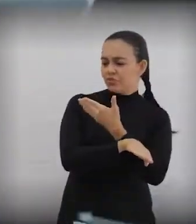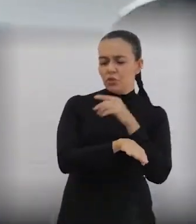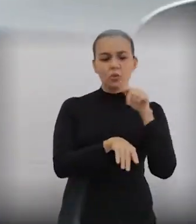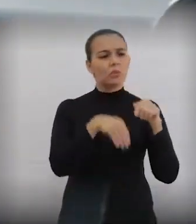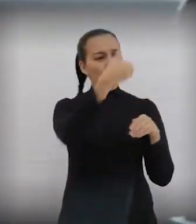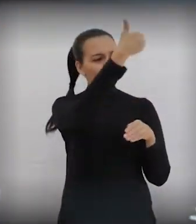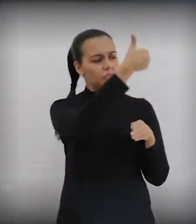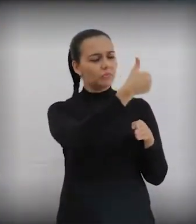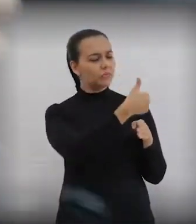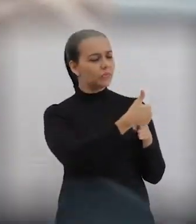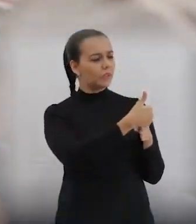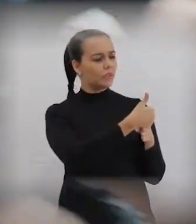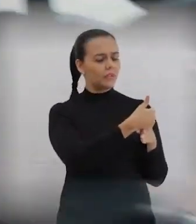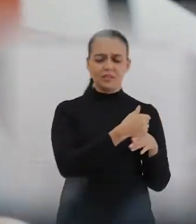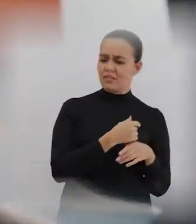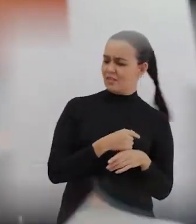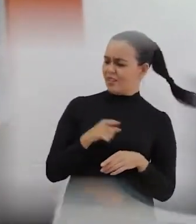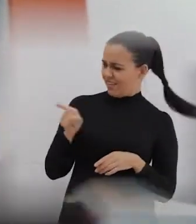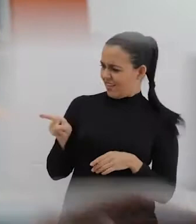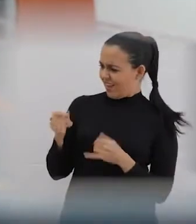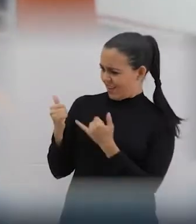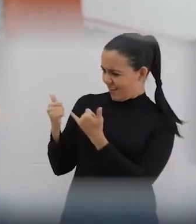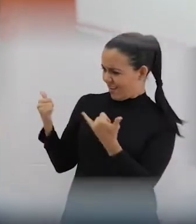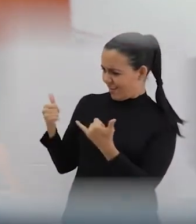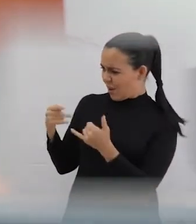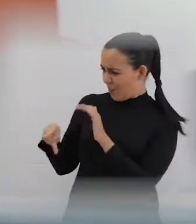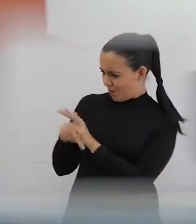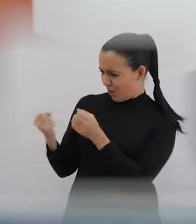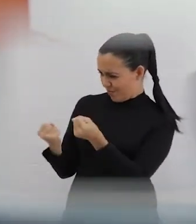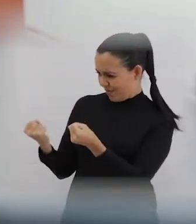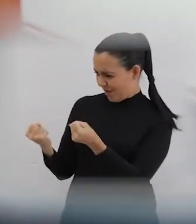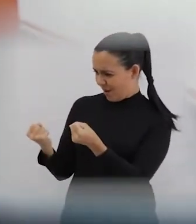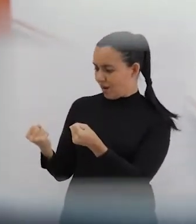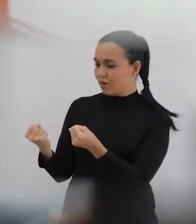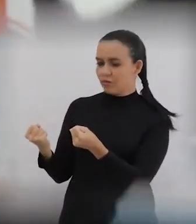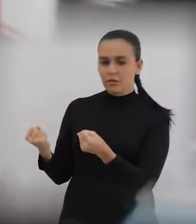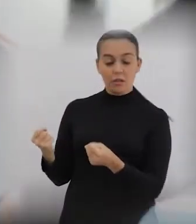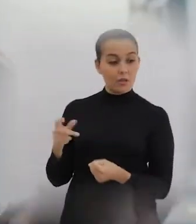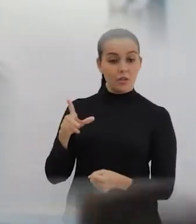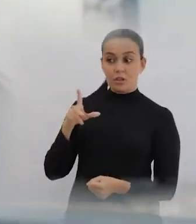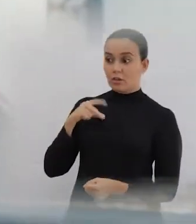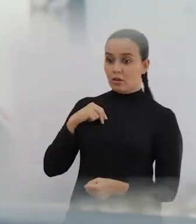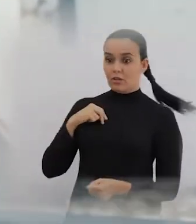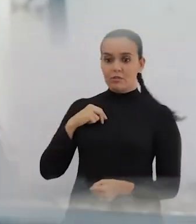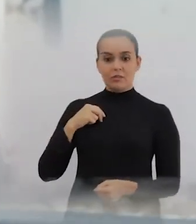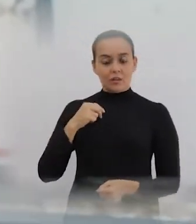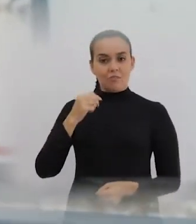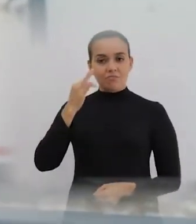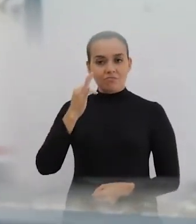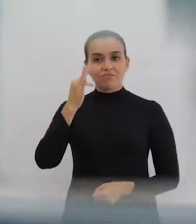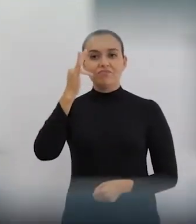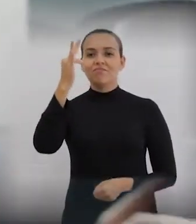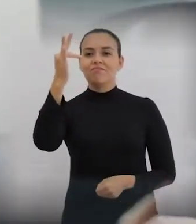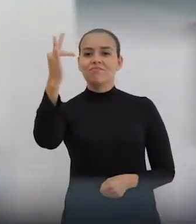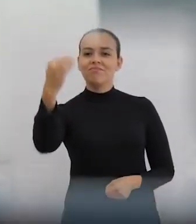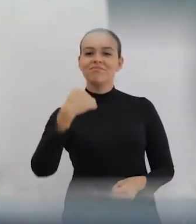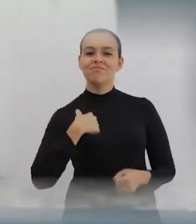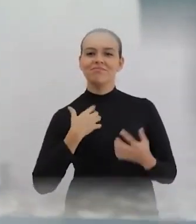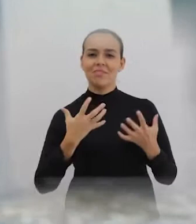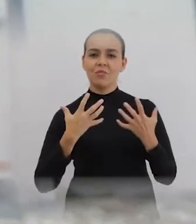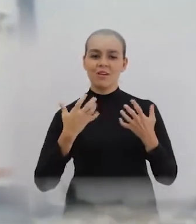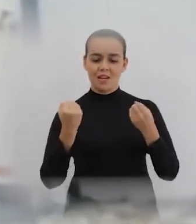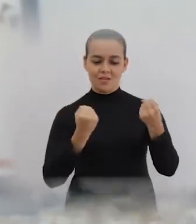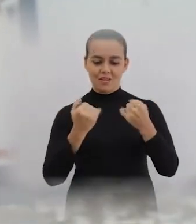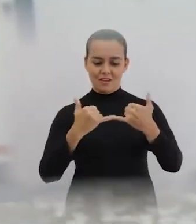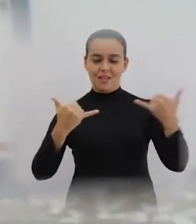pediu para abrir o vidro, eu abri o vidro e ele falou, porra, esse carro é elétrico? Eu falei, é. Ele falou, pô, é o futuro. Eu não vejo a hora de todos os